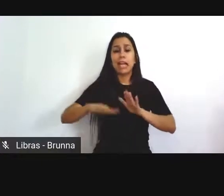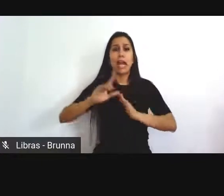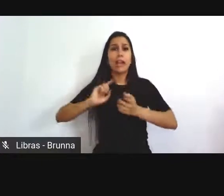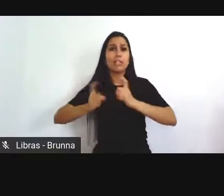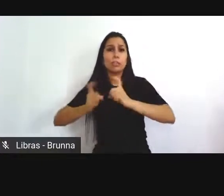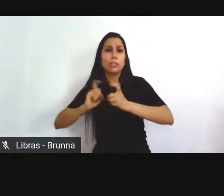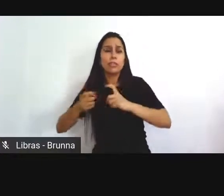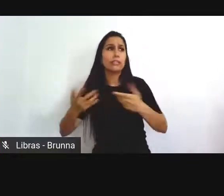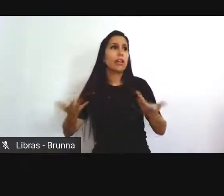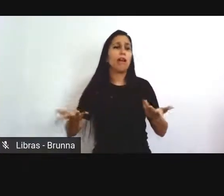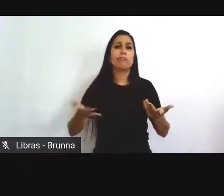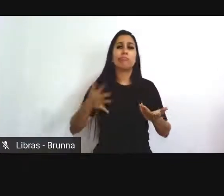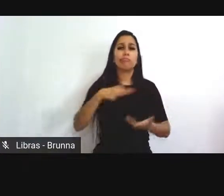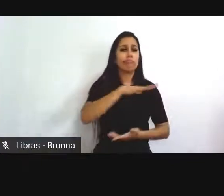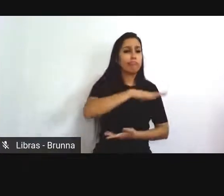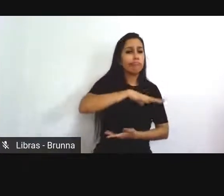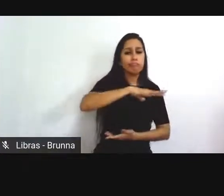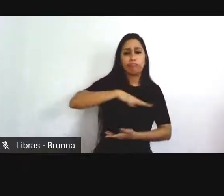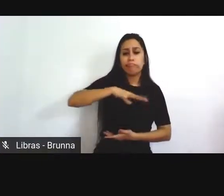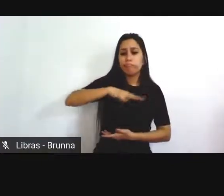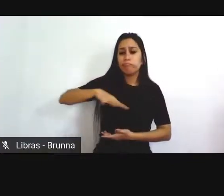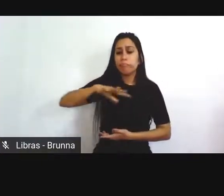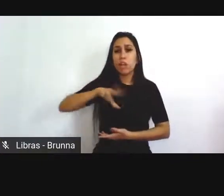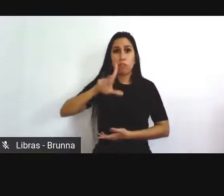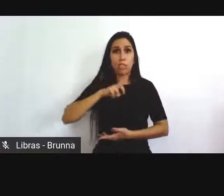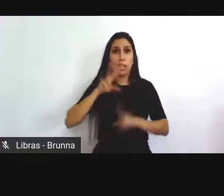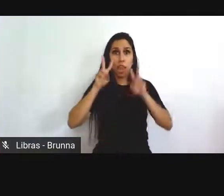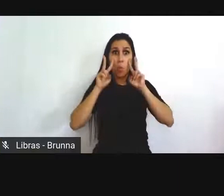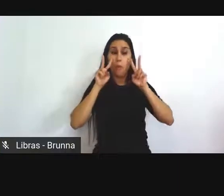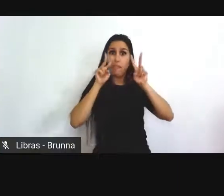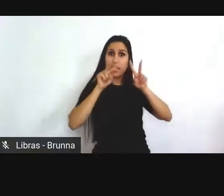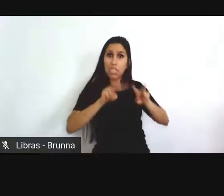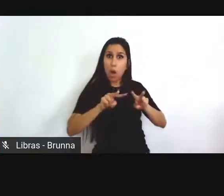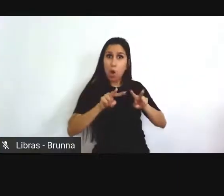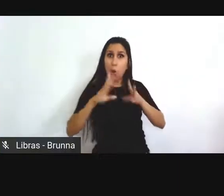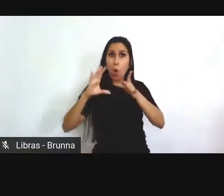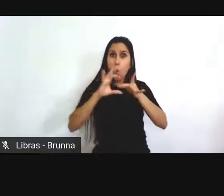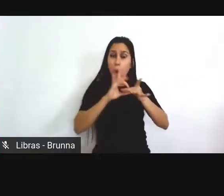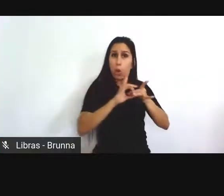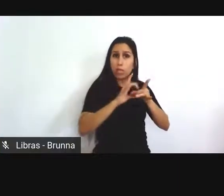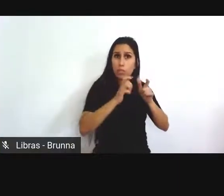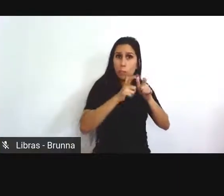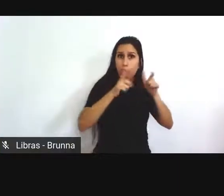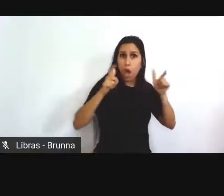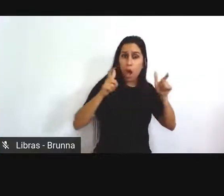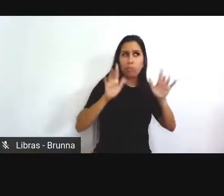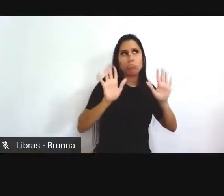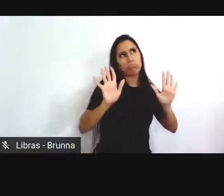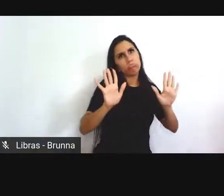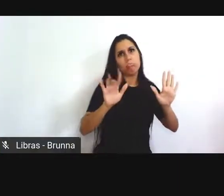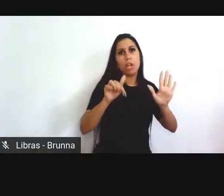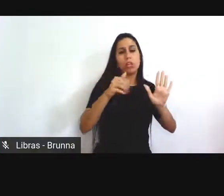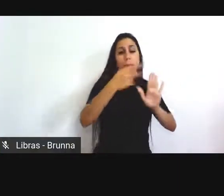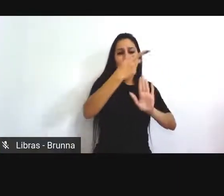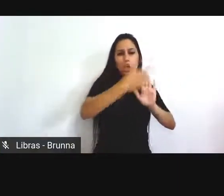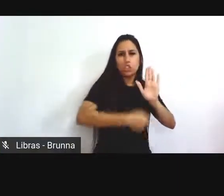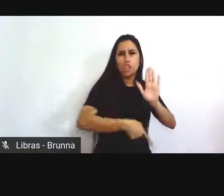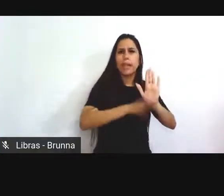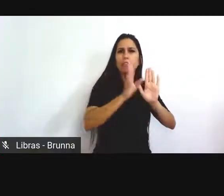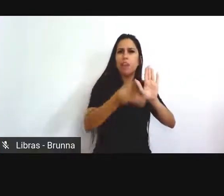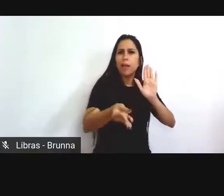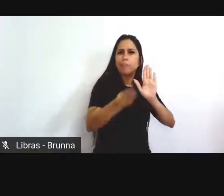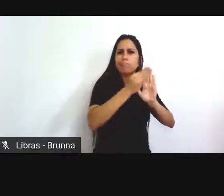na administração, na medida em que você tem uma visão de um contexto maior em que aquele projeto está inserido, em que aquele